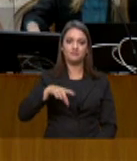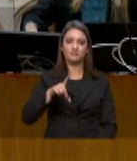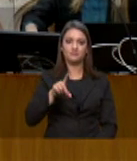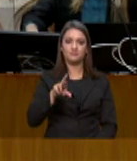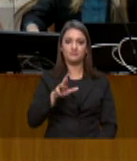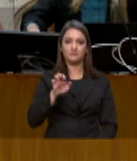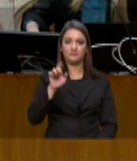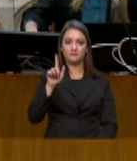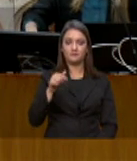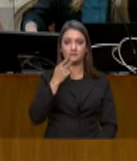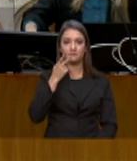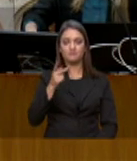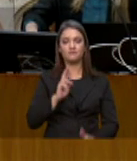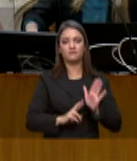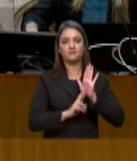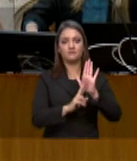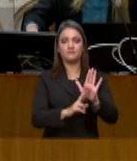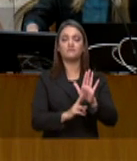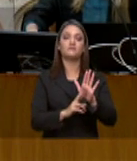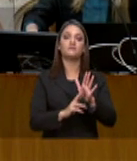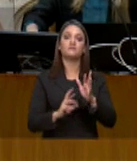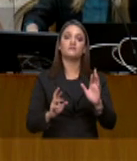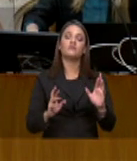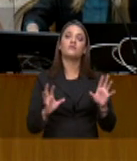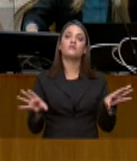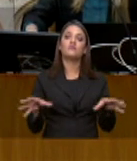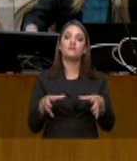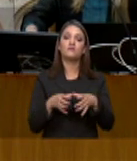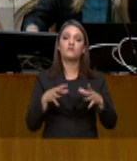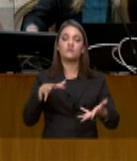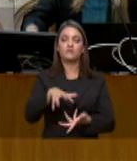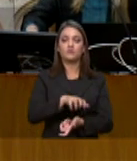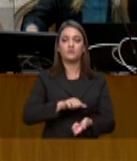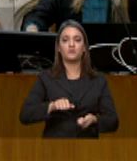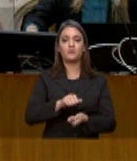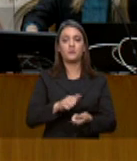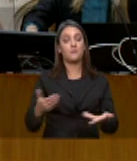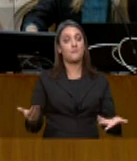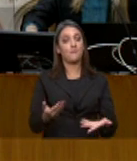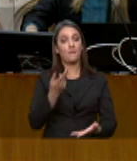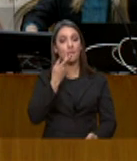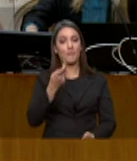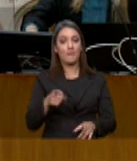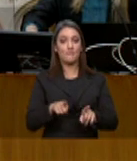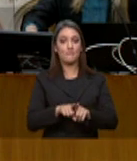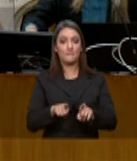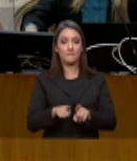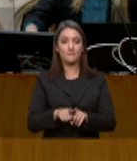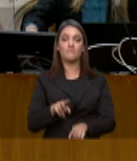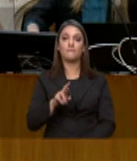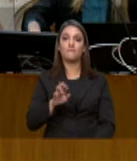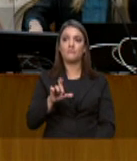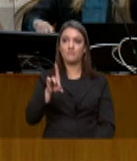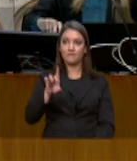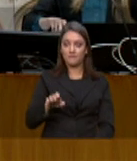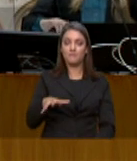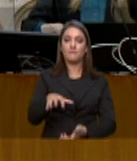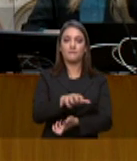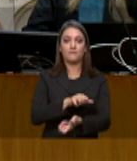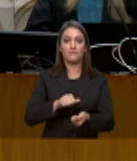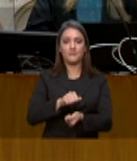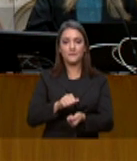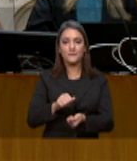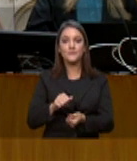que sustentou pela Rede Sustentabilidade, agora também falará pela Rede Sustentabilidade na qualidade